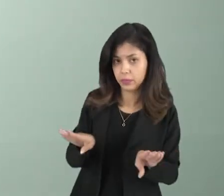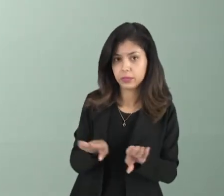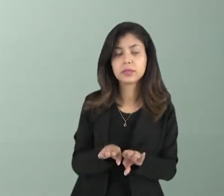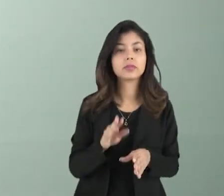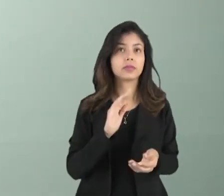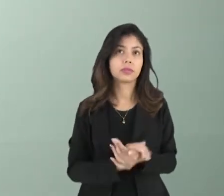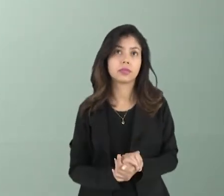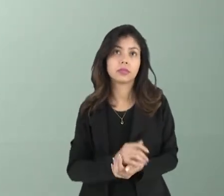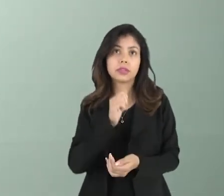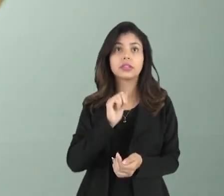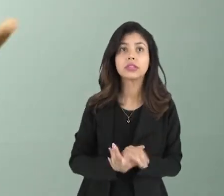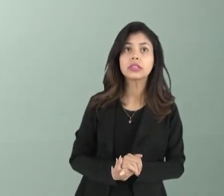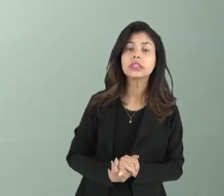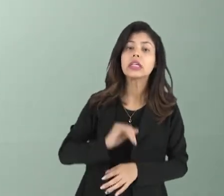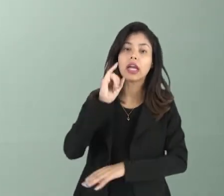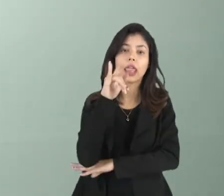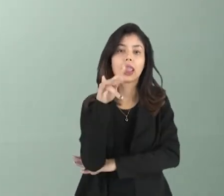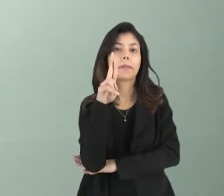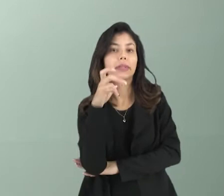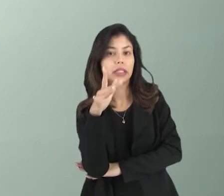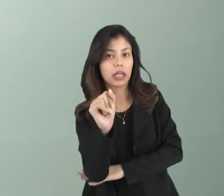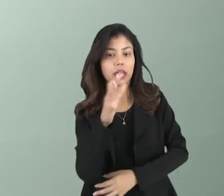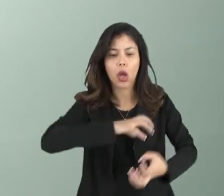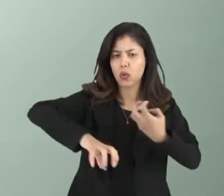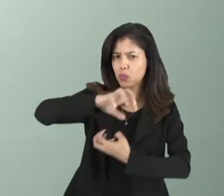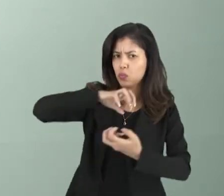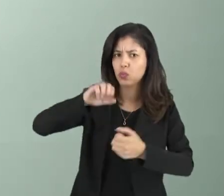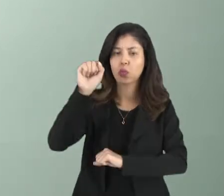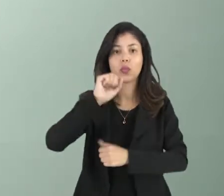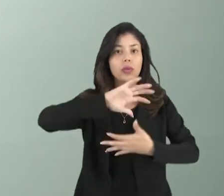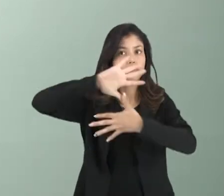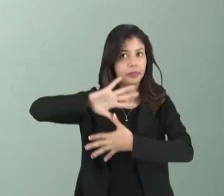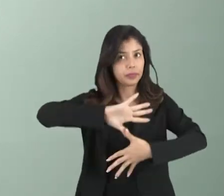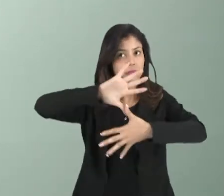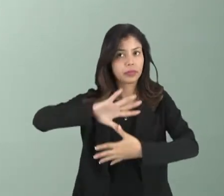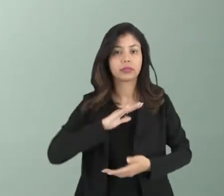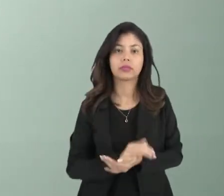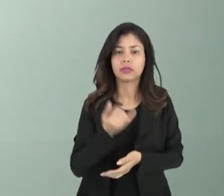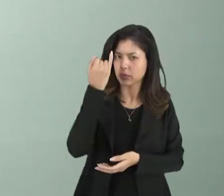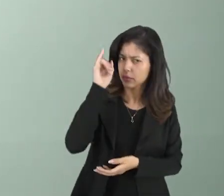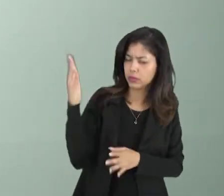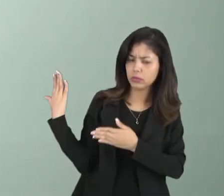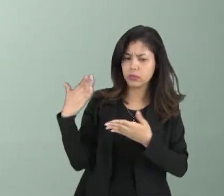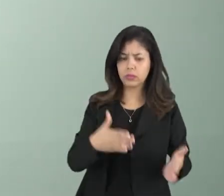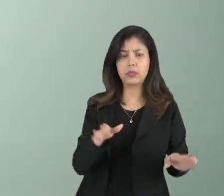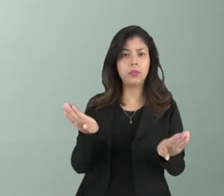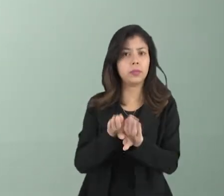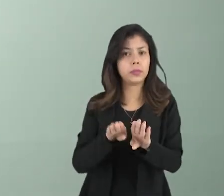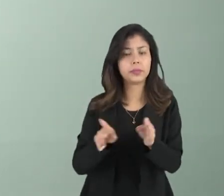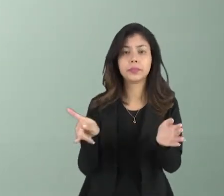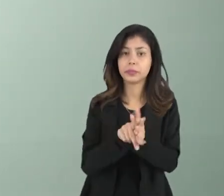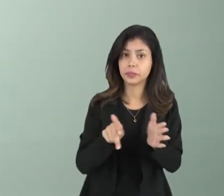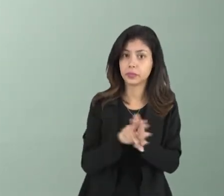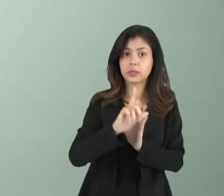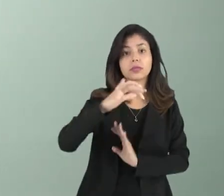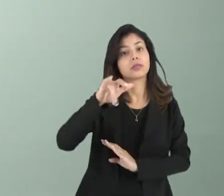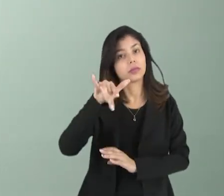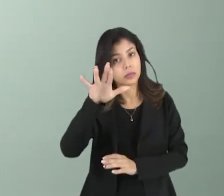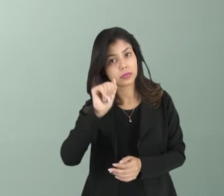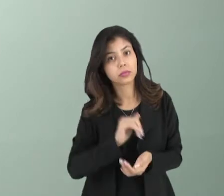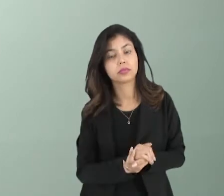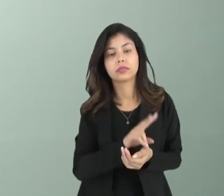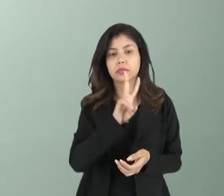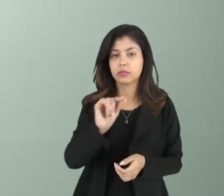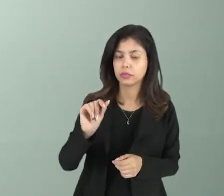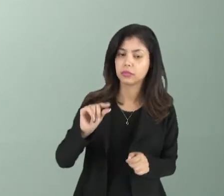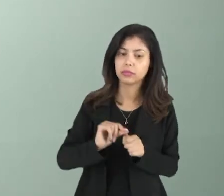aí da independência, da Revolução Americana, né? Essas ideias, elas vão chegar então à colônia e isso vai fazer